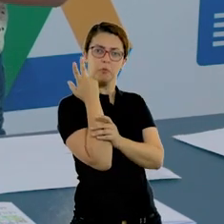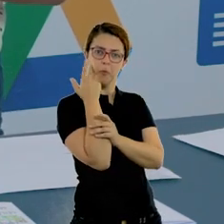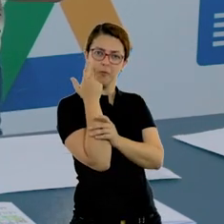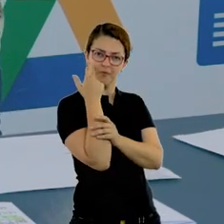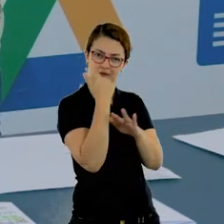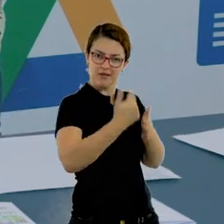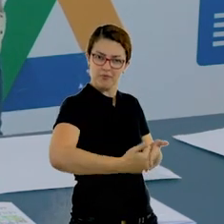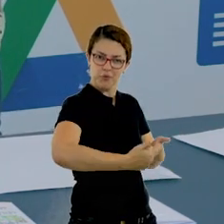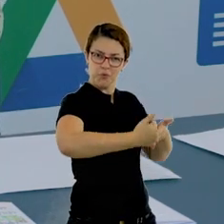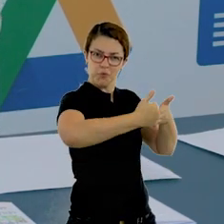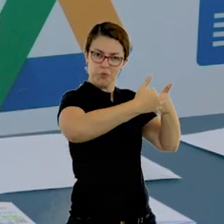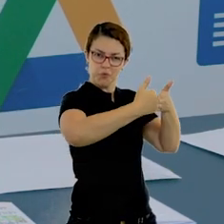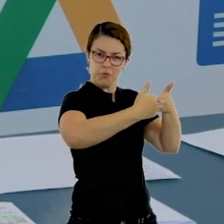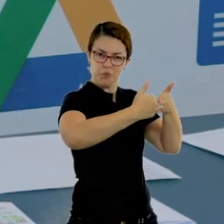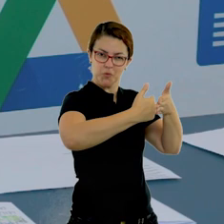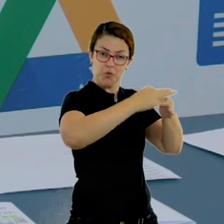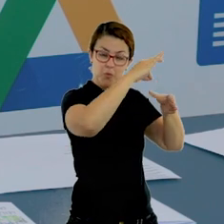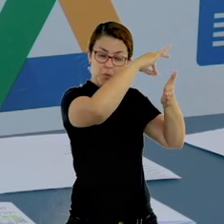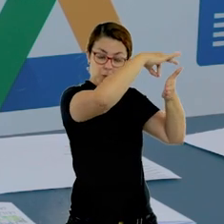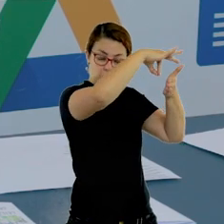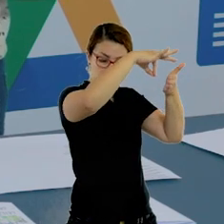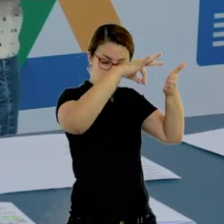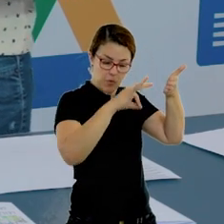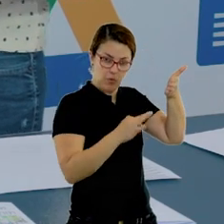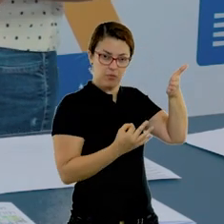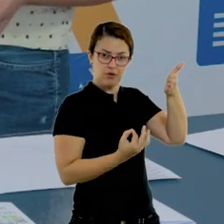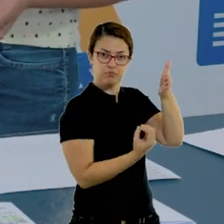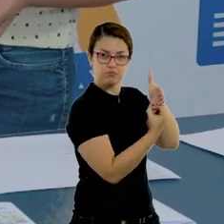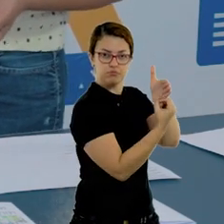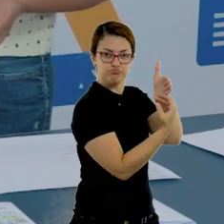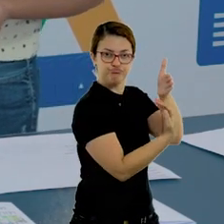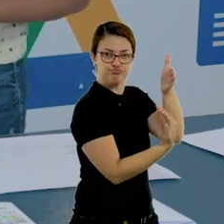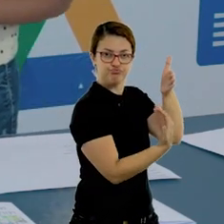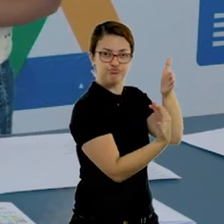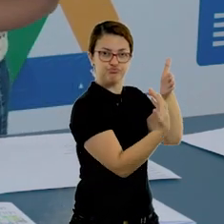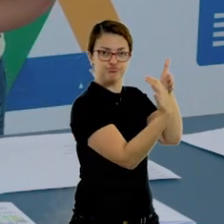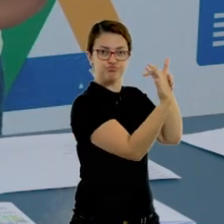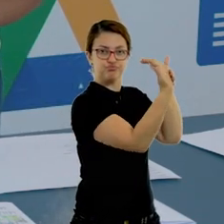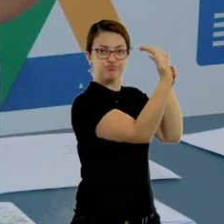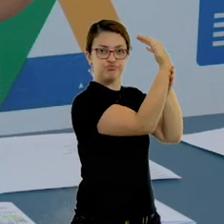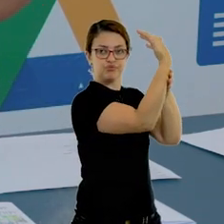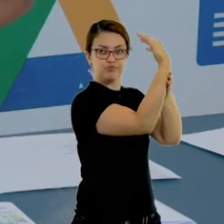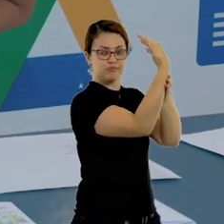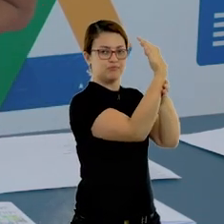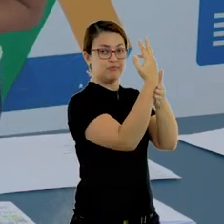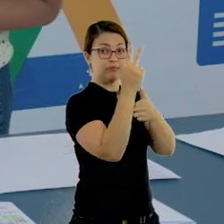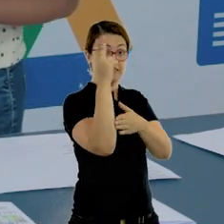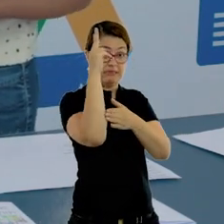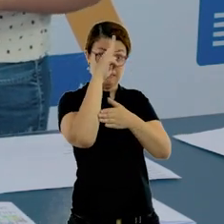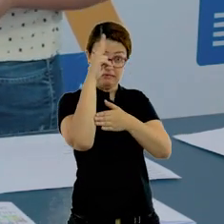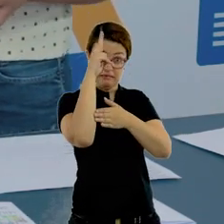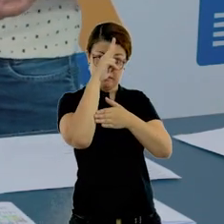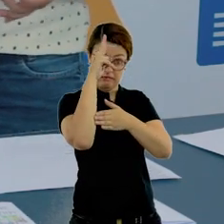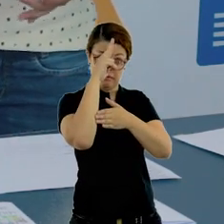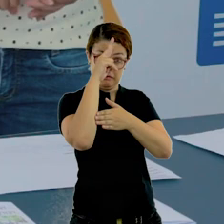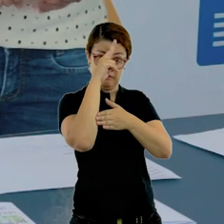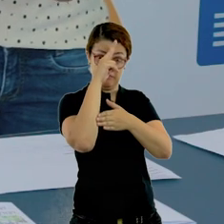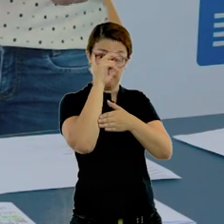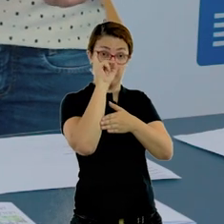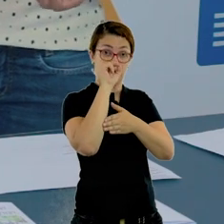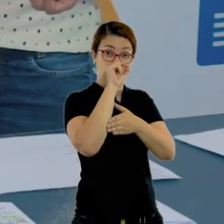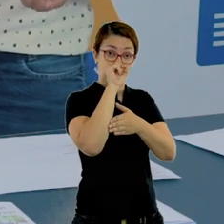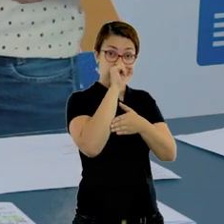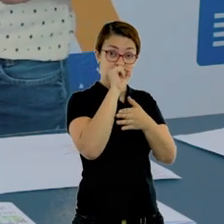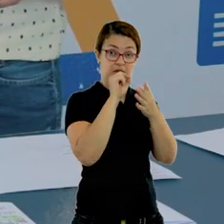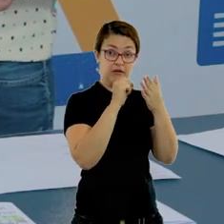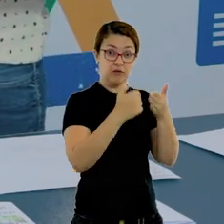normalmente as pessoas colocam no muro das casas para enfeitar. Olha que interessante. Então, lá no verso ele fala, um lagarto entre o muro e a era.